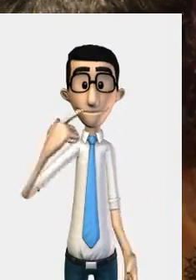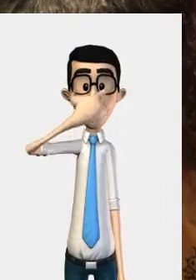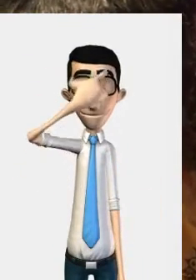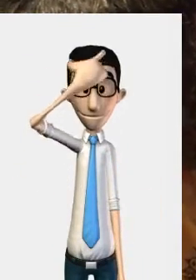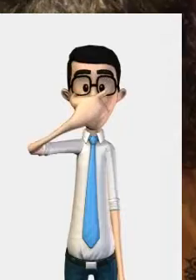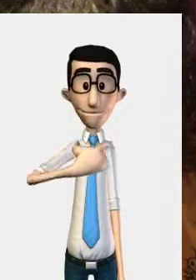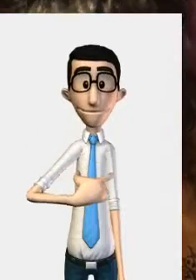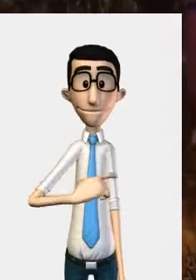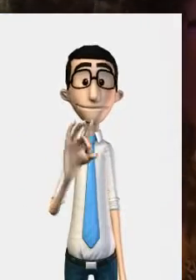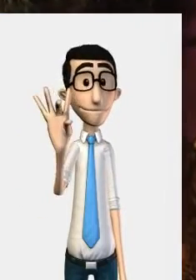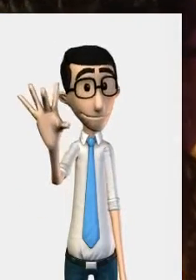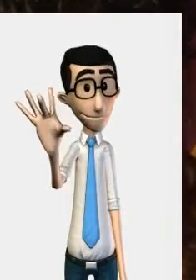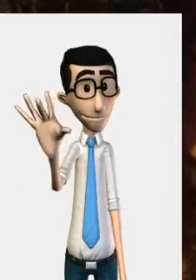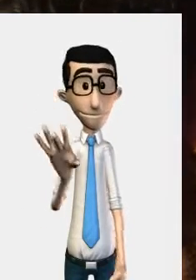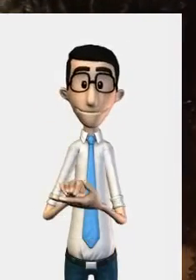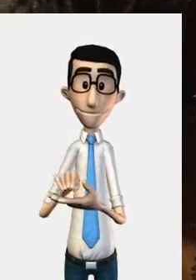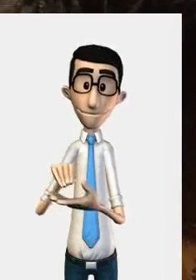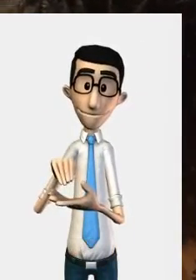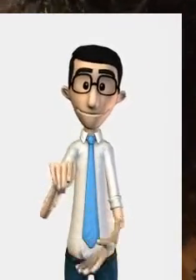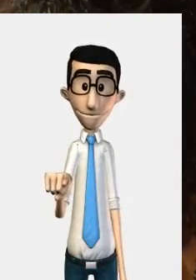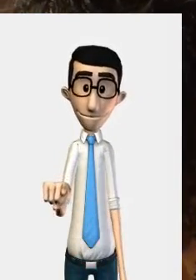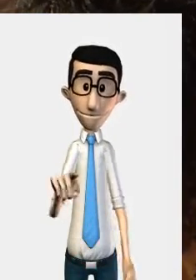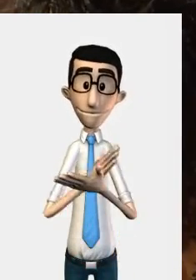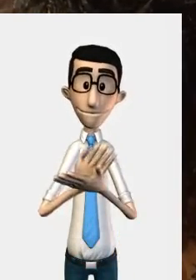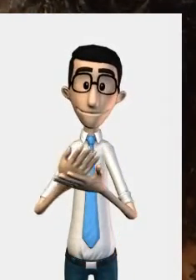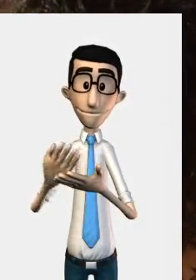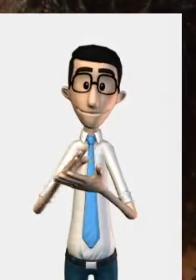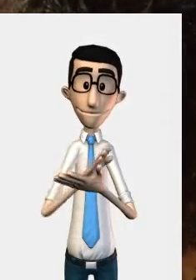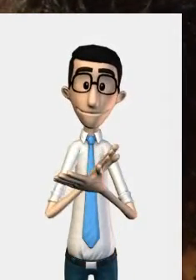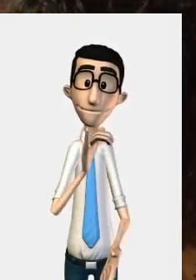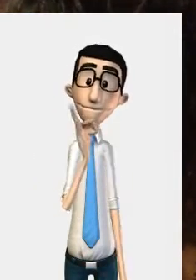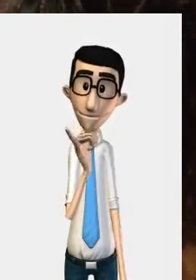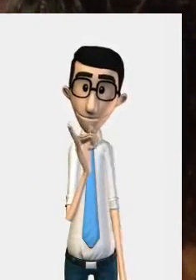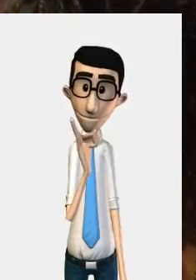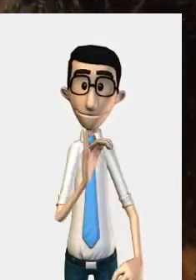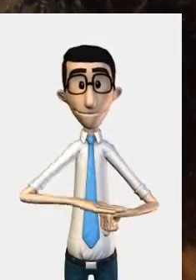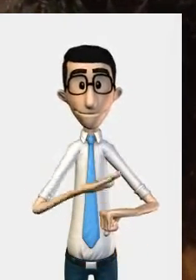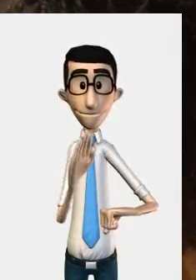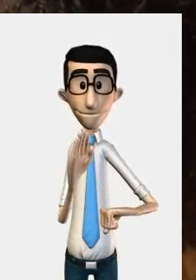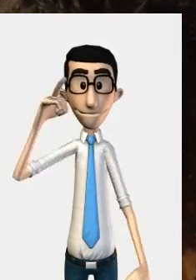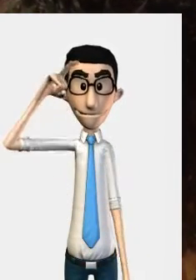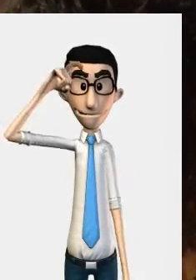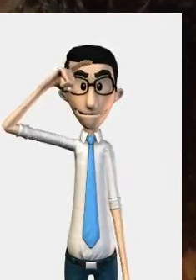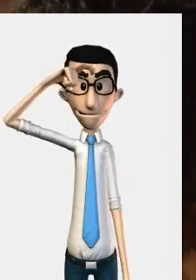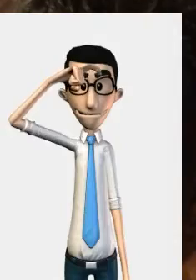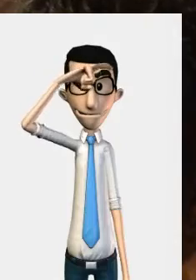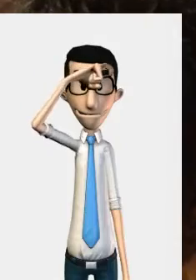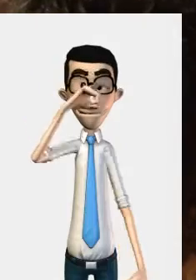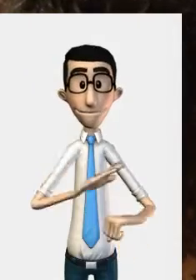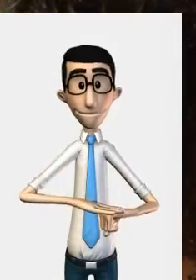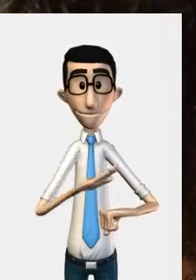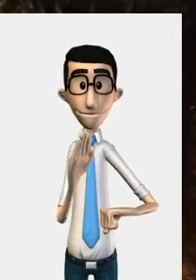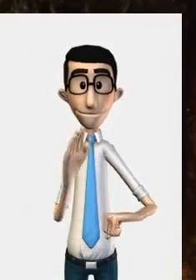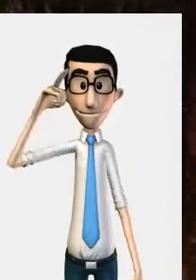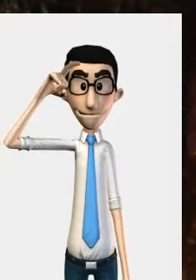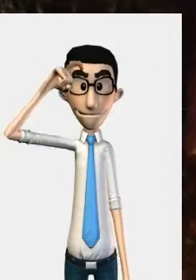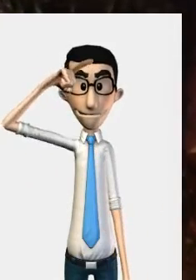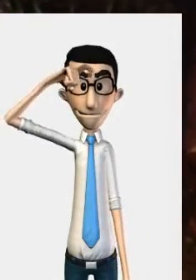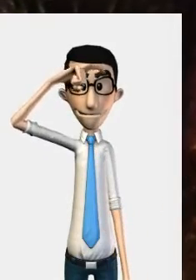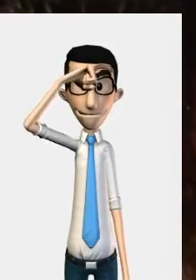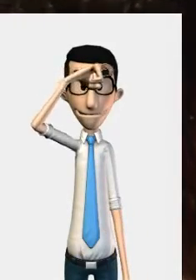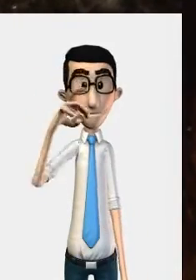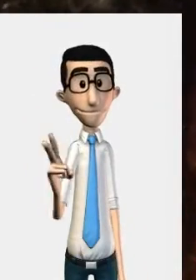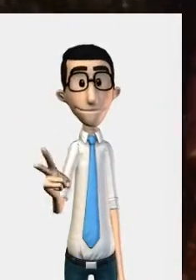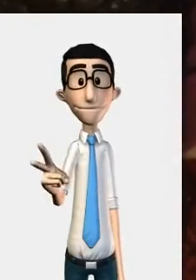pais não fazem parte do processo de intervenção. Agora, é importante a gente desmistificar algumas coisas e entender algumas coisas